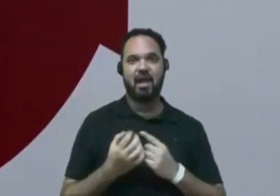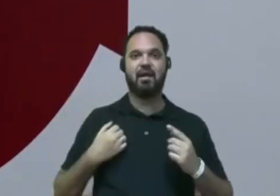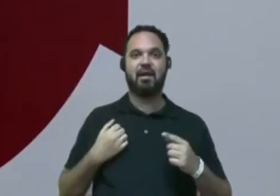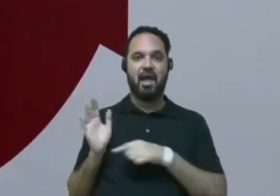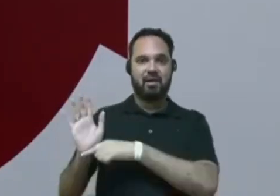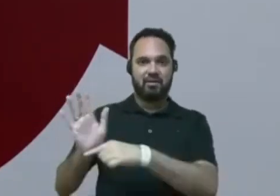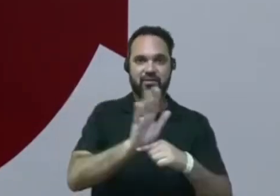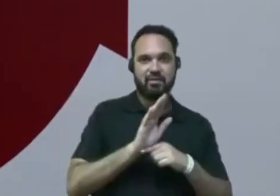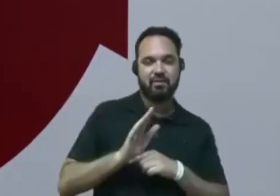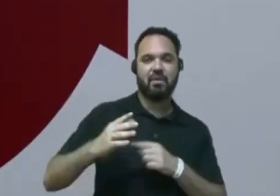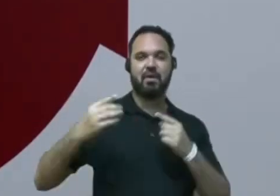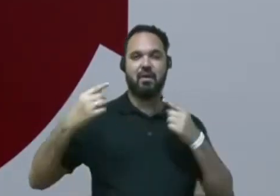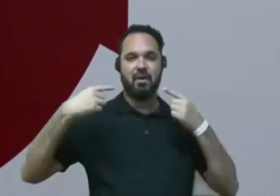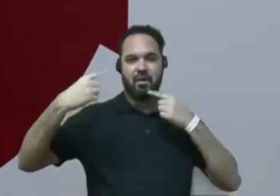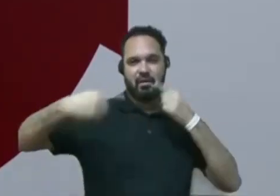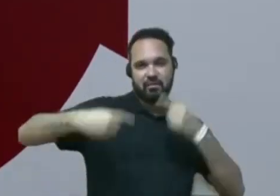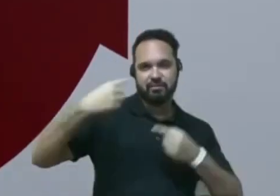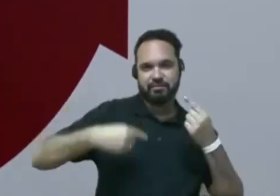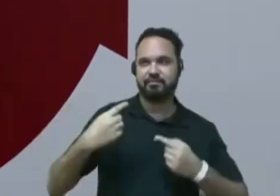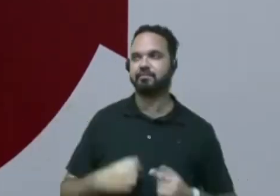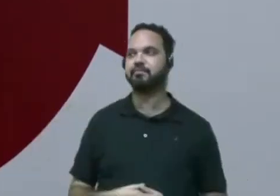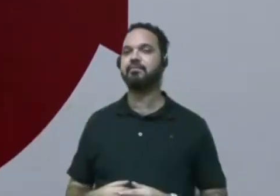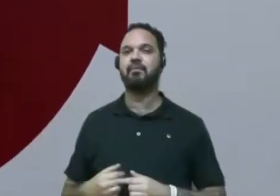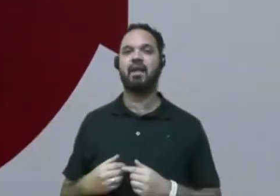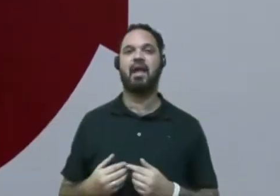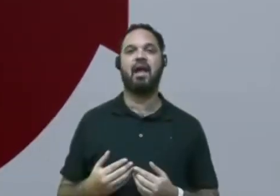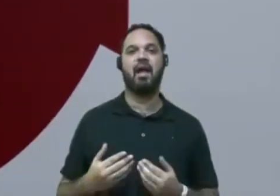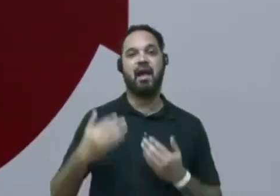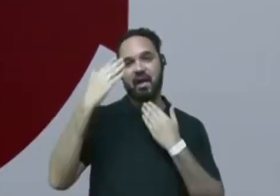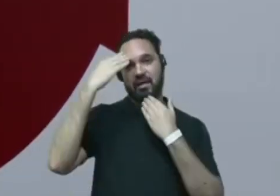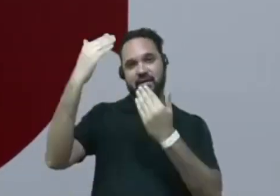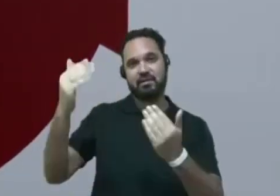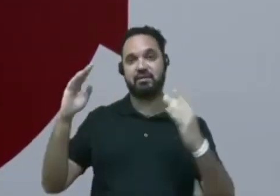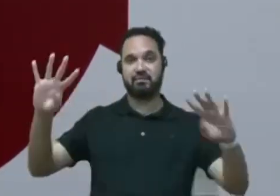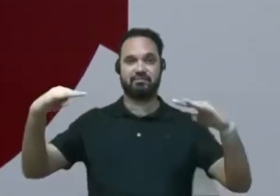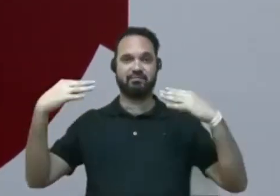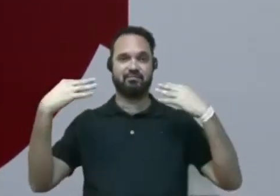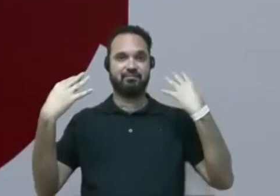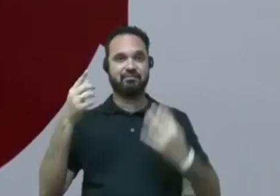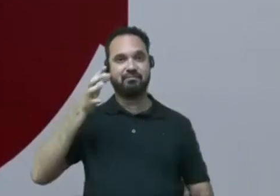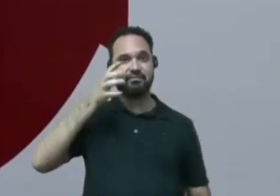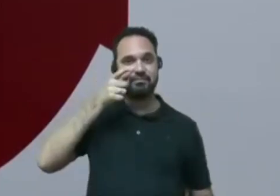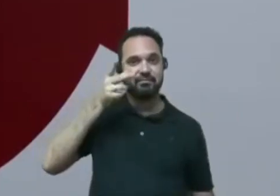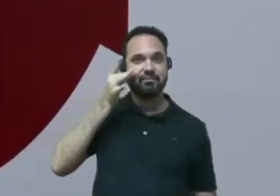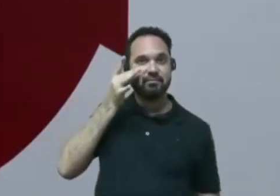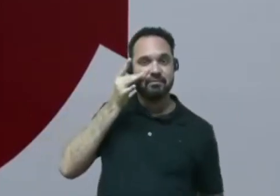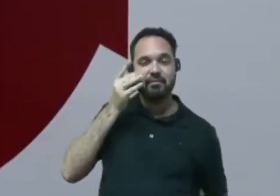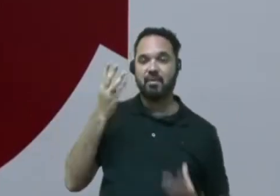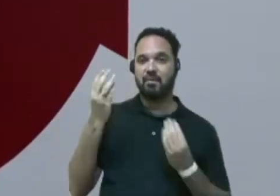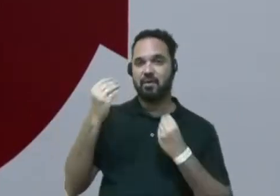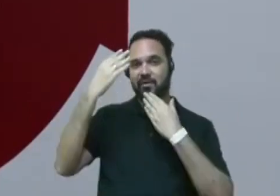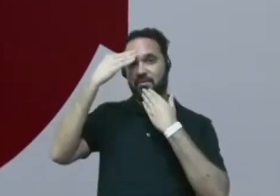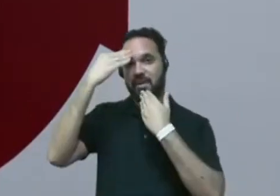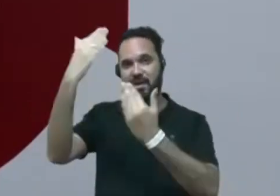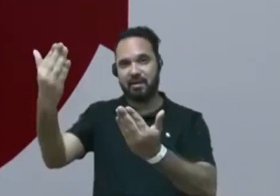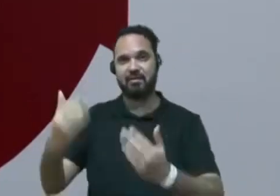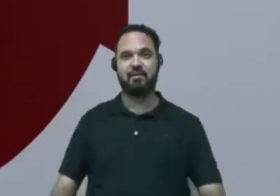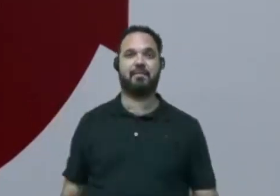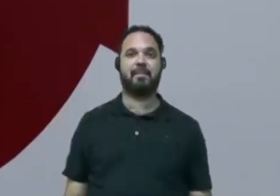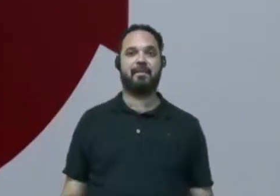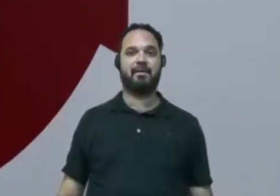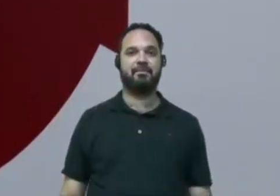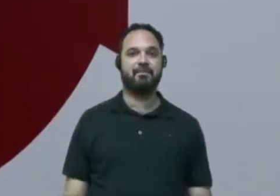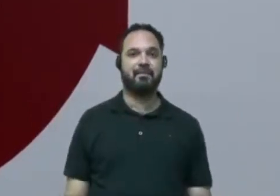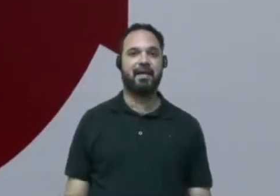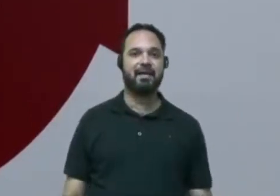participar e acompanhar as discussões agradecer também aos nossos ouvintes e internautas que estiveram conosco até agora muito obrigada pela